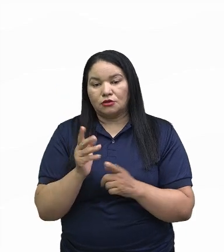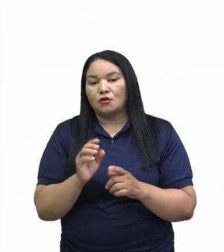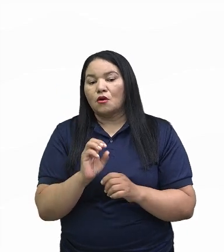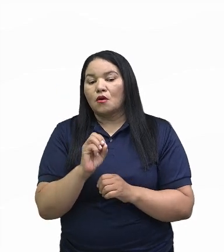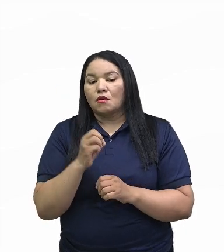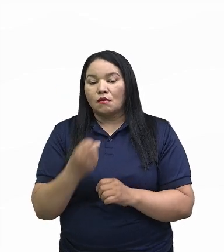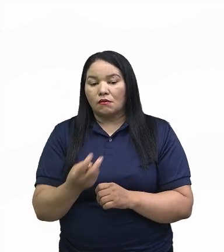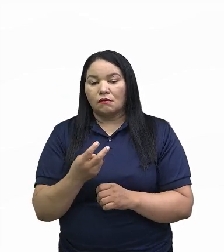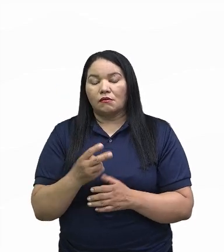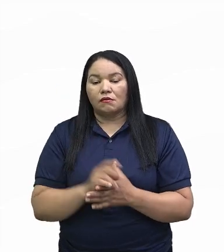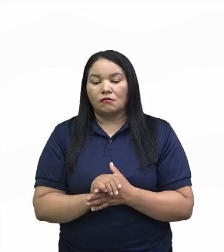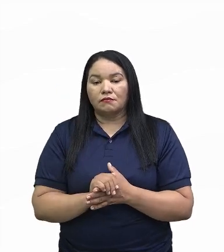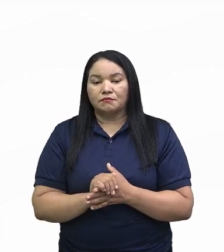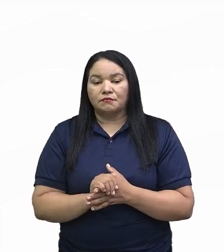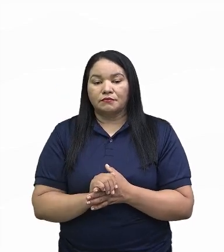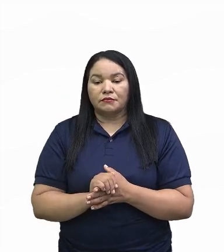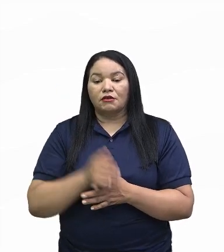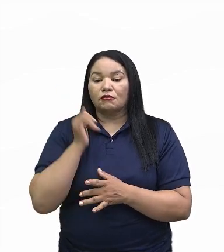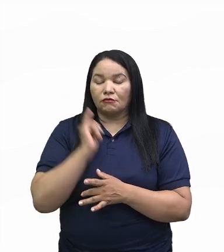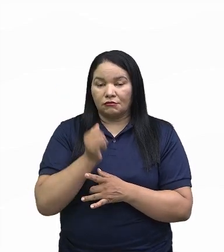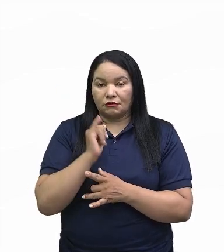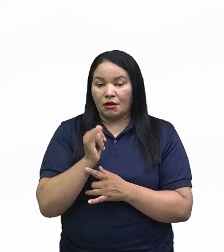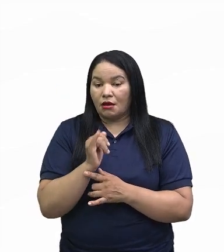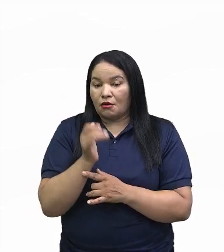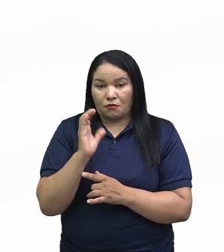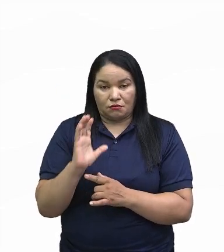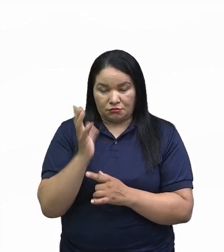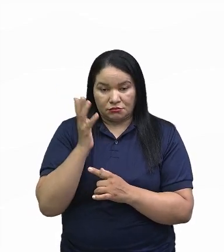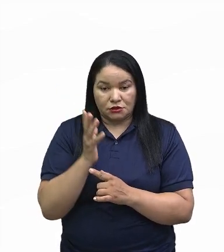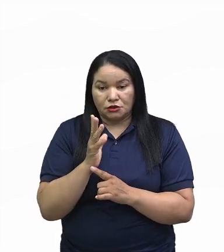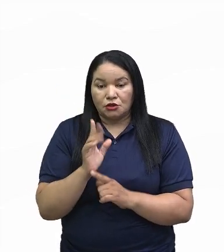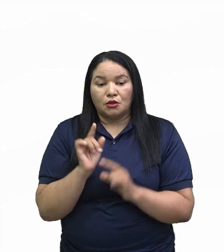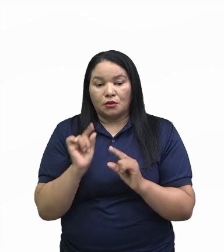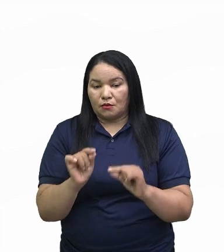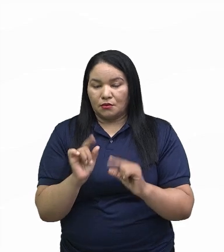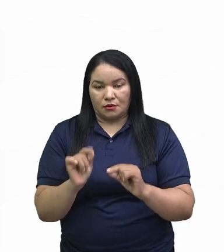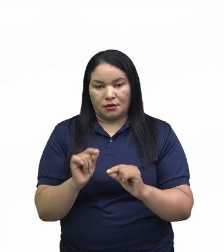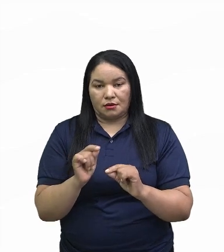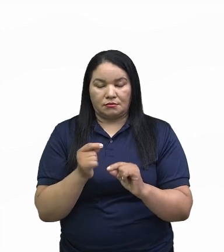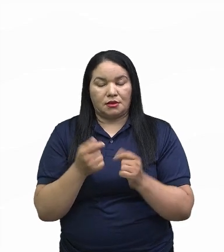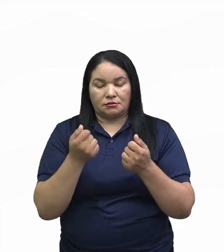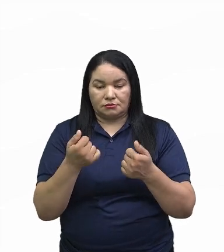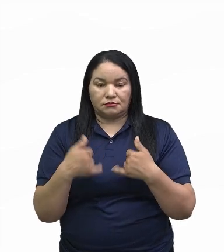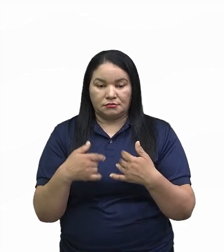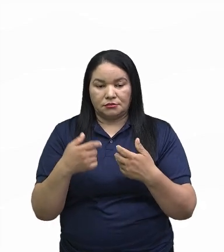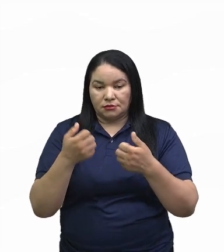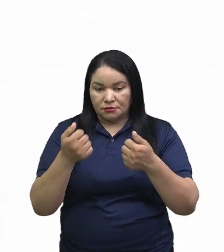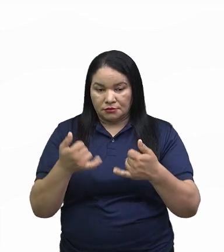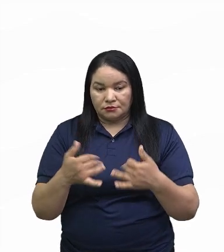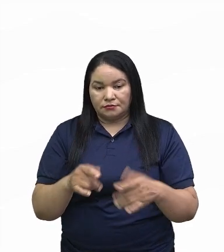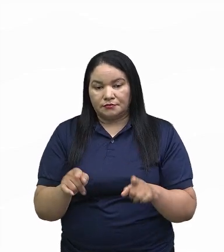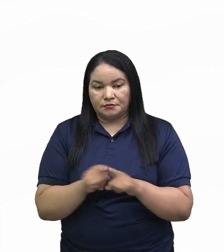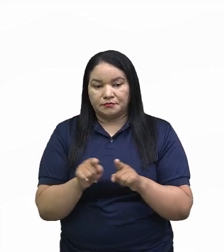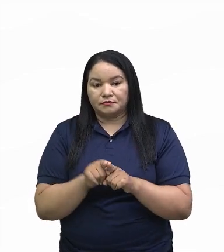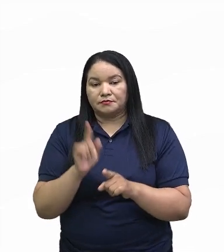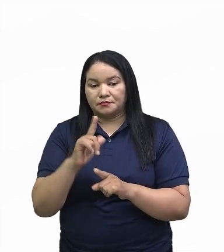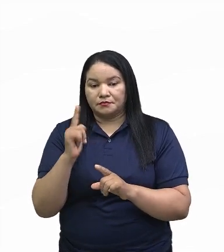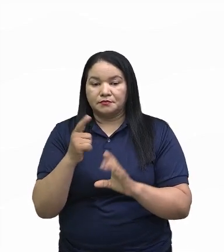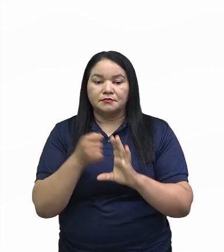ou realmente contar o que aconteceu. E aí nós temos algumas características da